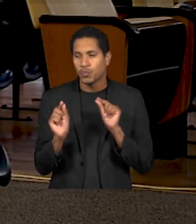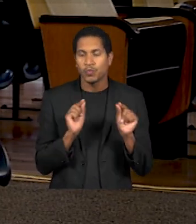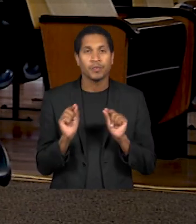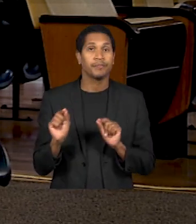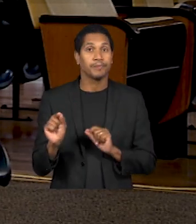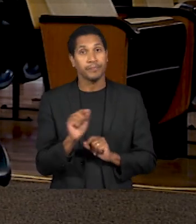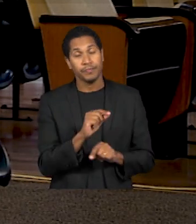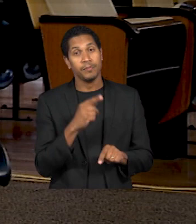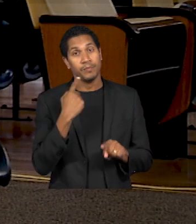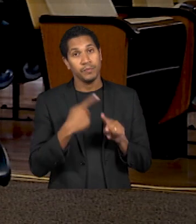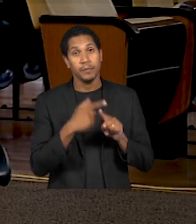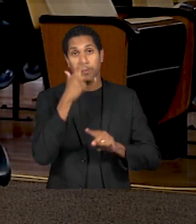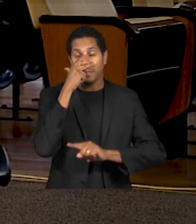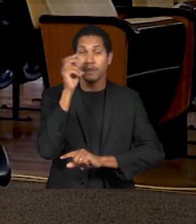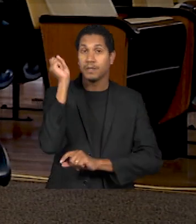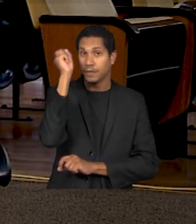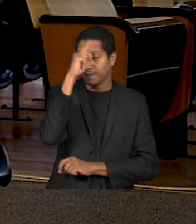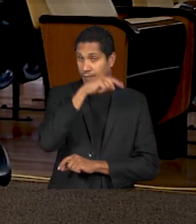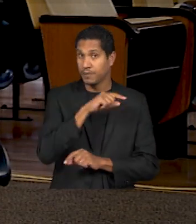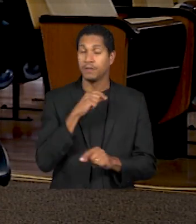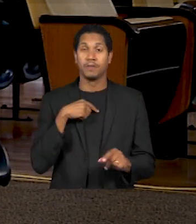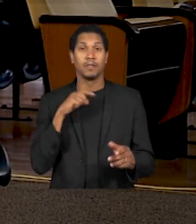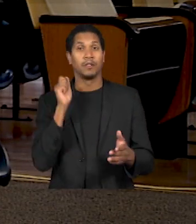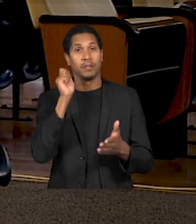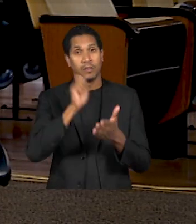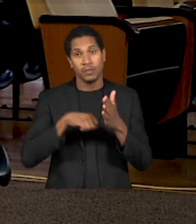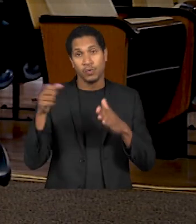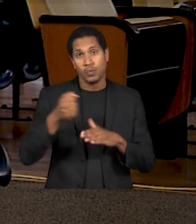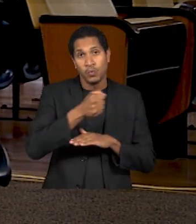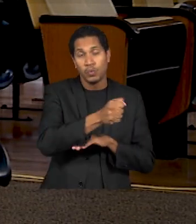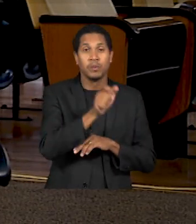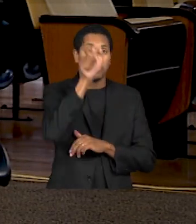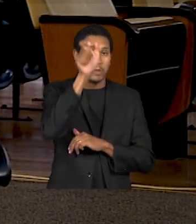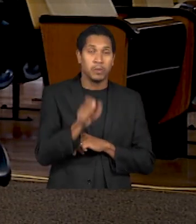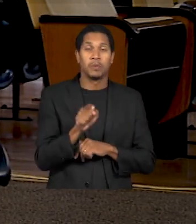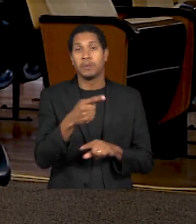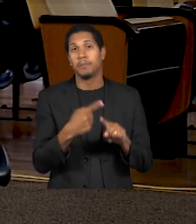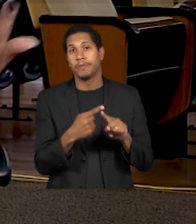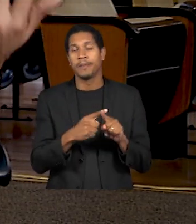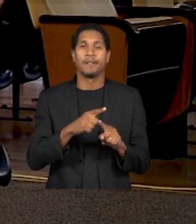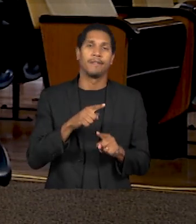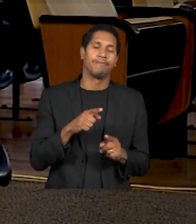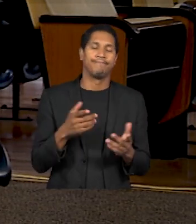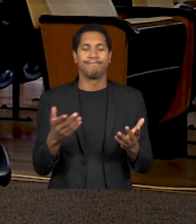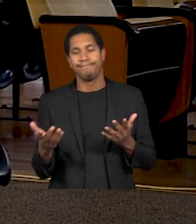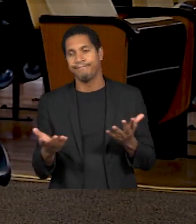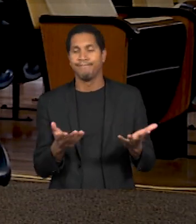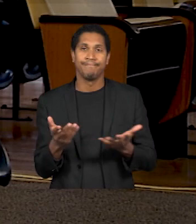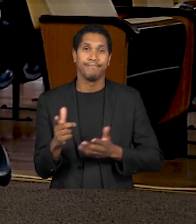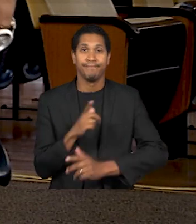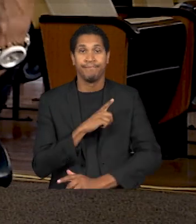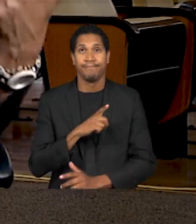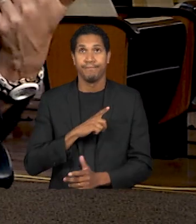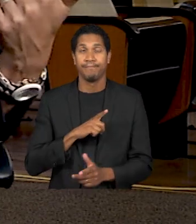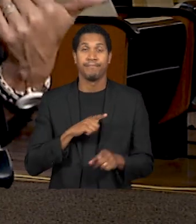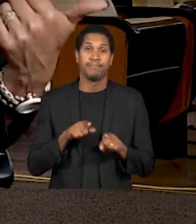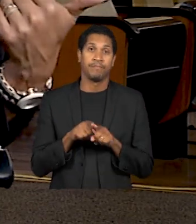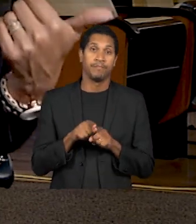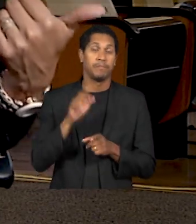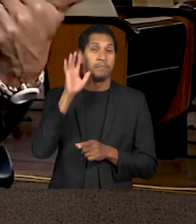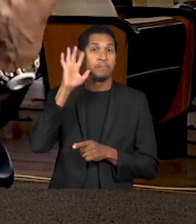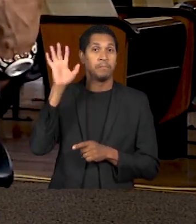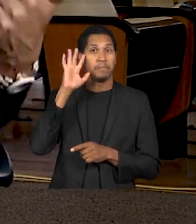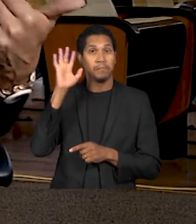às vezes parece muito difícil você contratar aquela pessoa, porque isso vai gerar... você vai ter